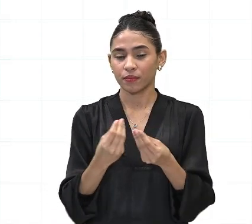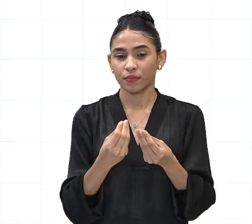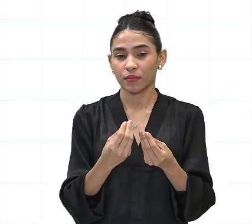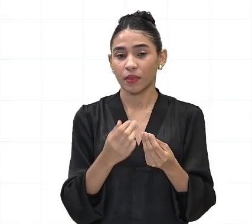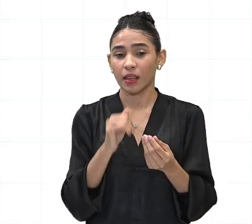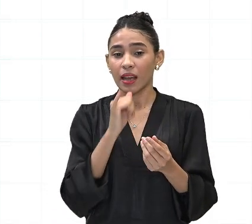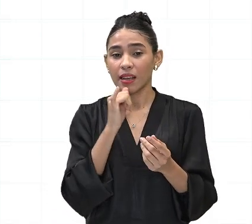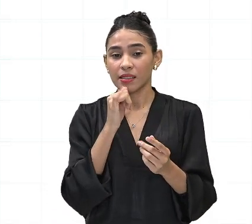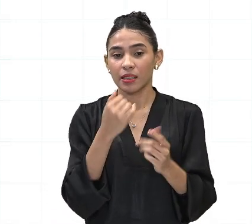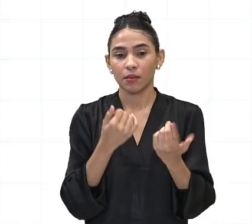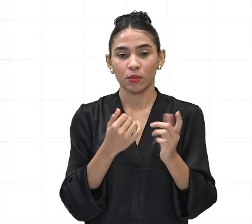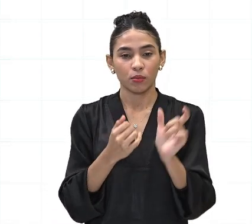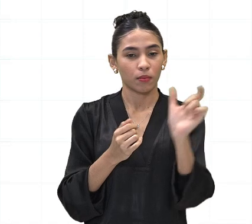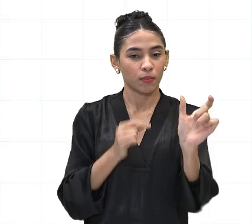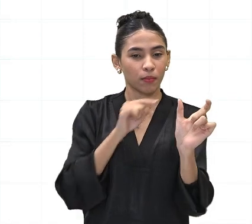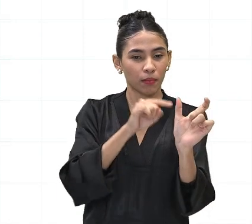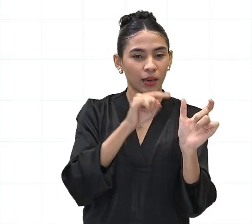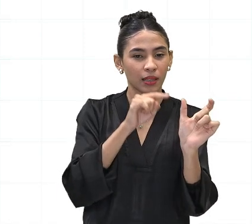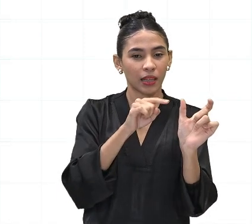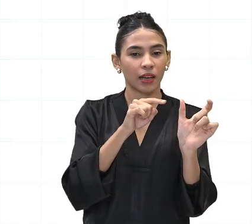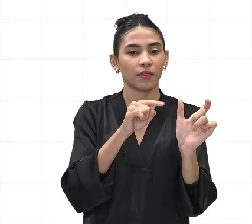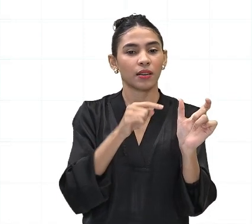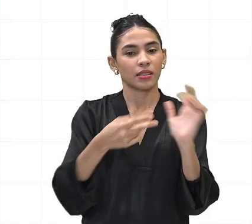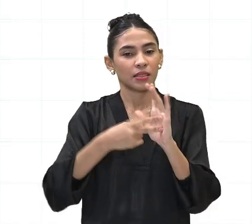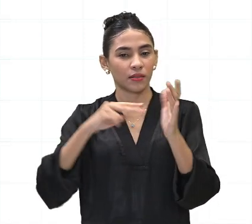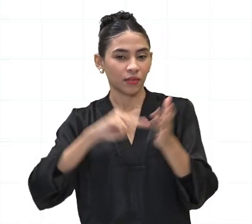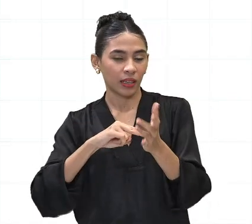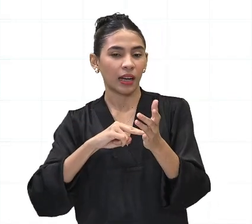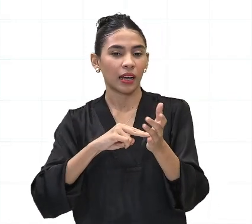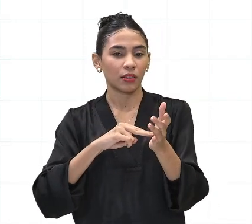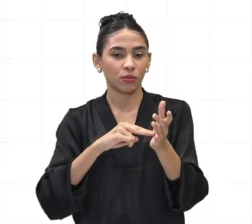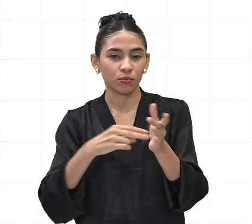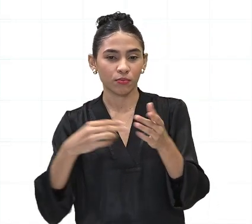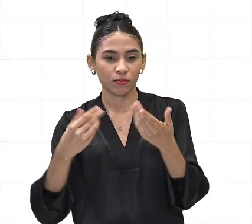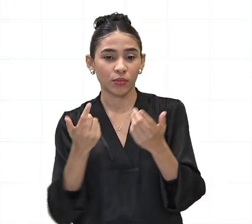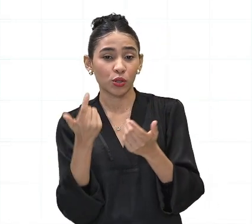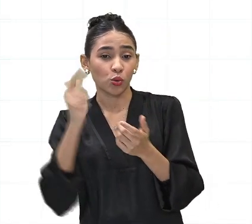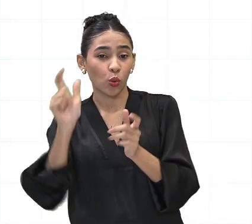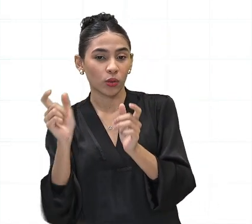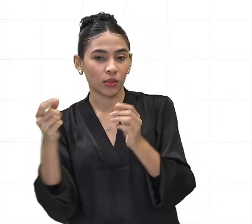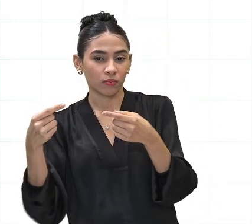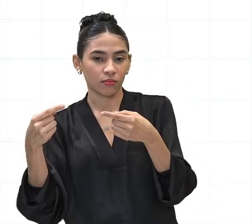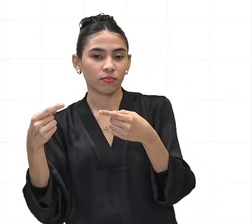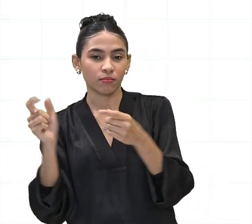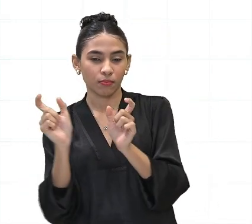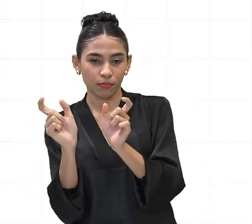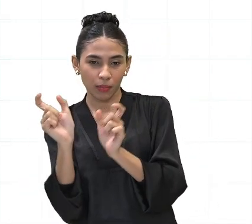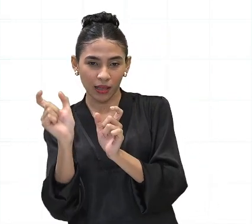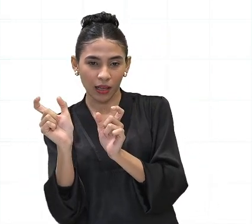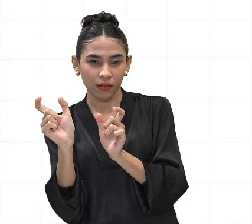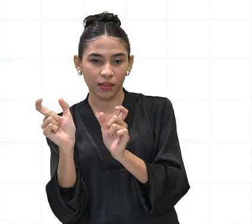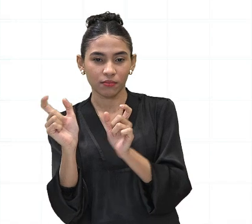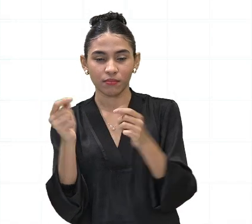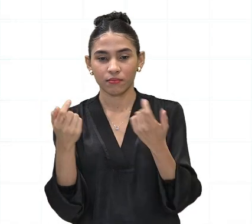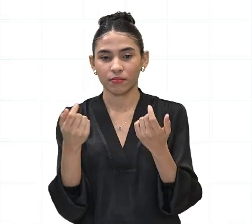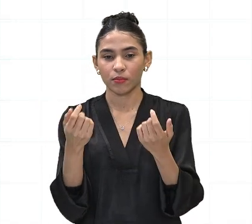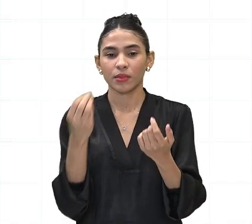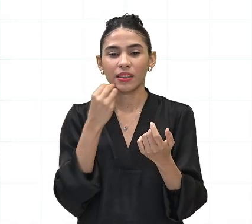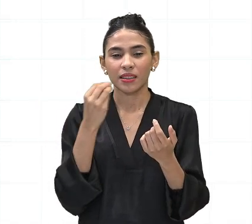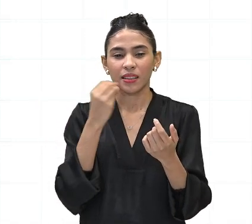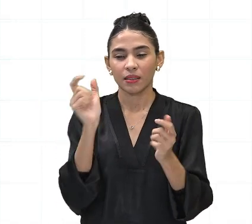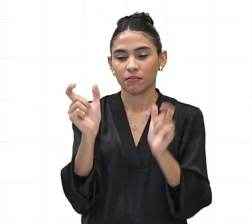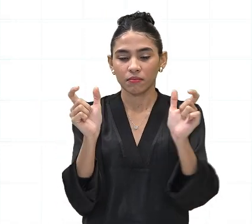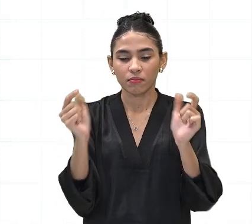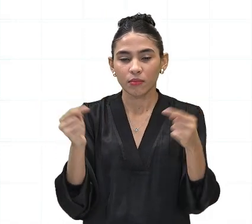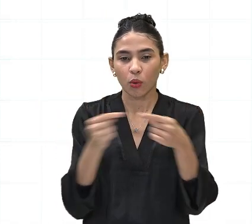atribuindo uma semântica, um sentido àquela palavra para tentar se aproximar. No caso do correio eletrônico, né? Mas embora a gente ainda